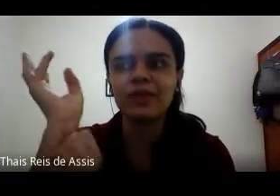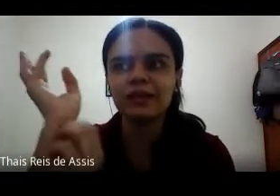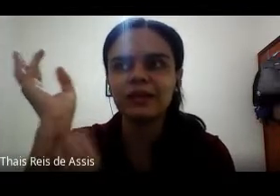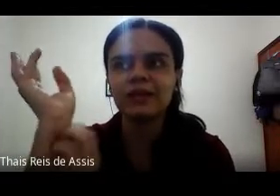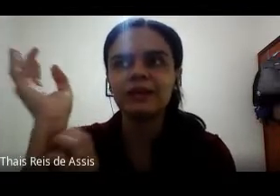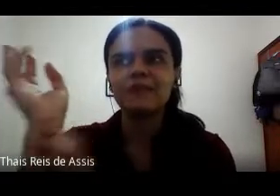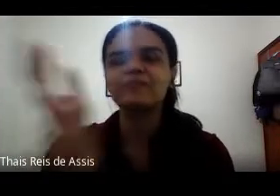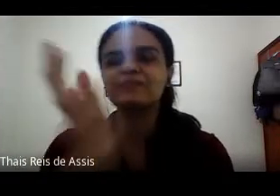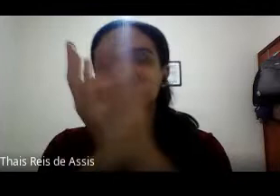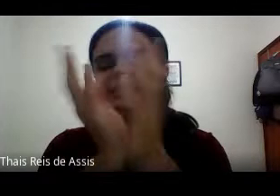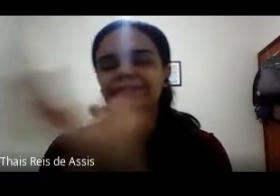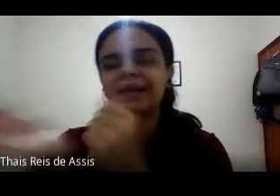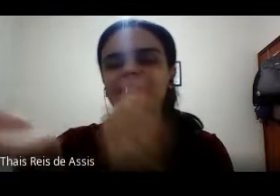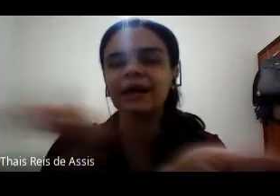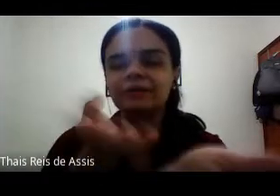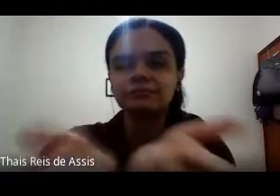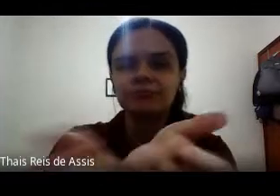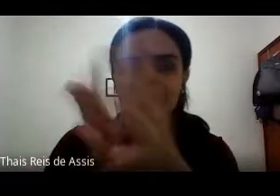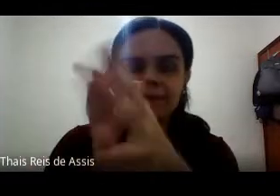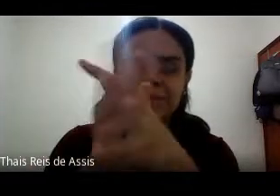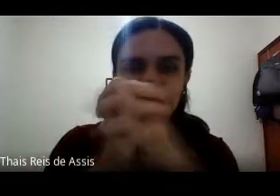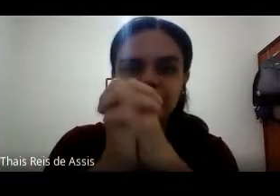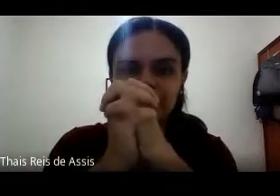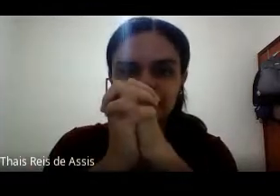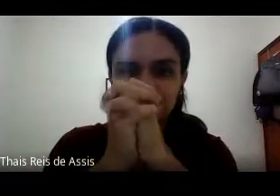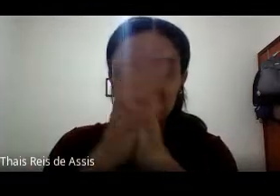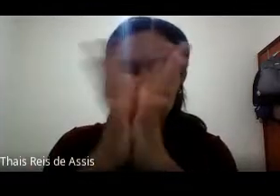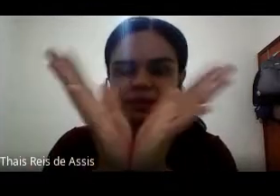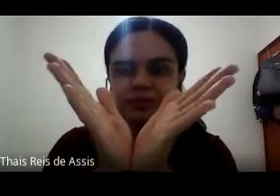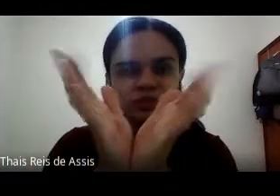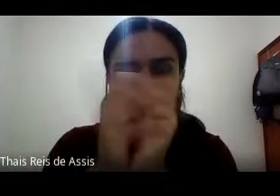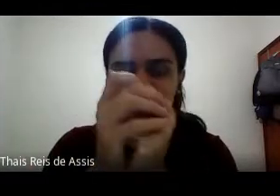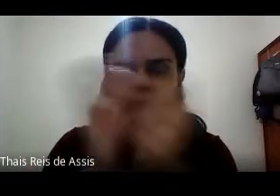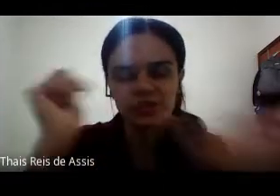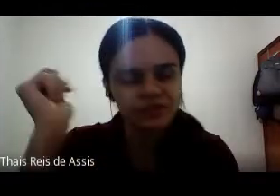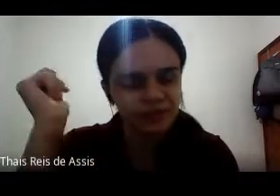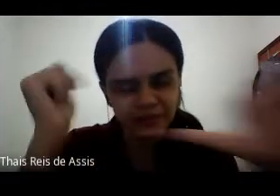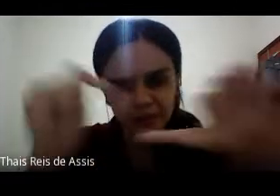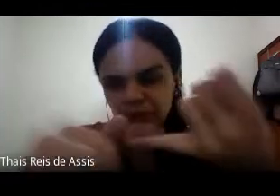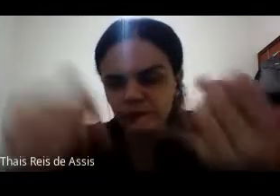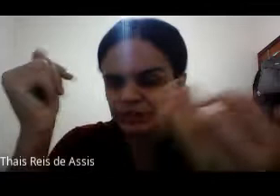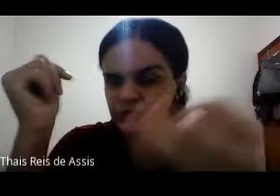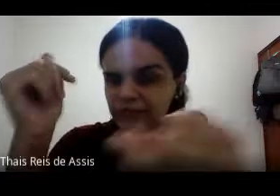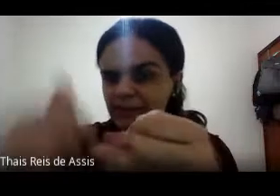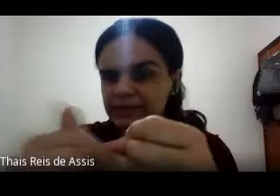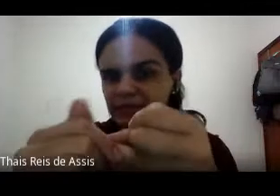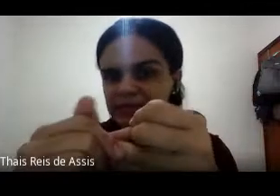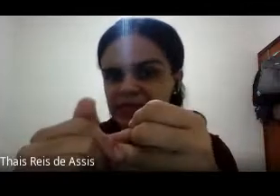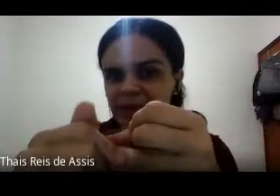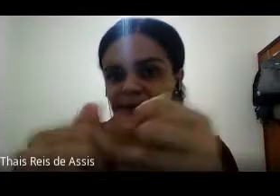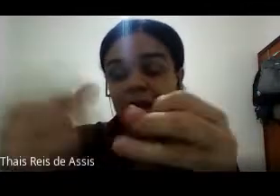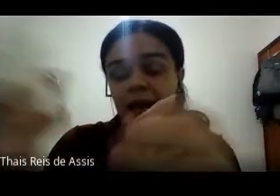foi, vamos dizer assim, tratado. Lapidado, informação a gente tem muita, a gente tem informação no Google, a gente tem